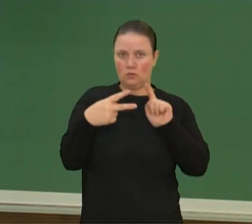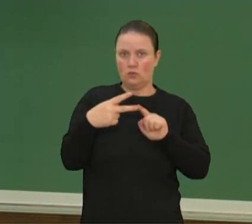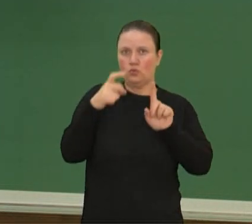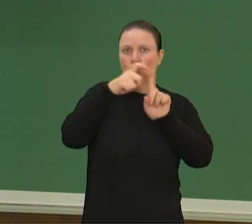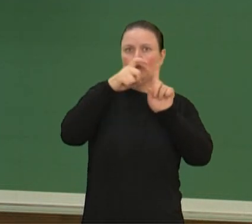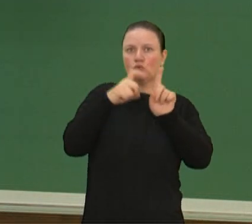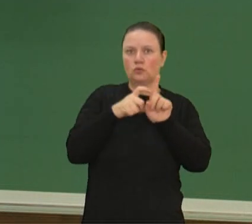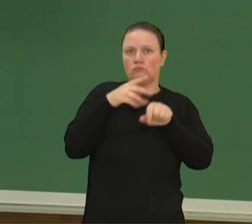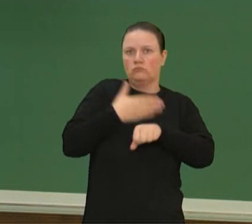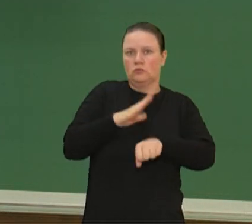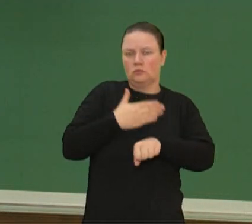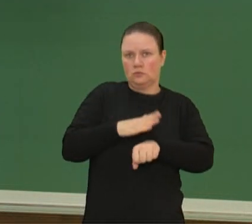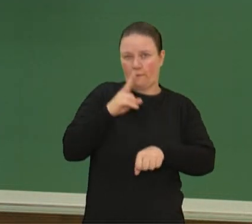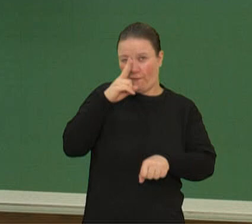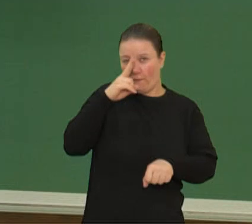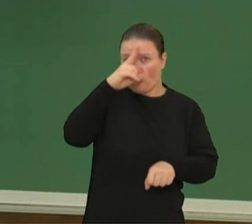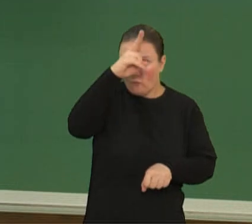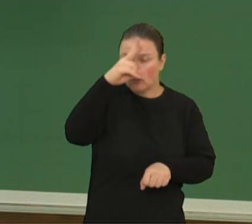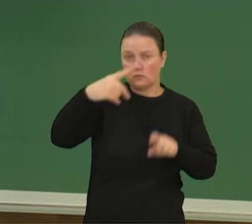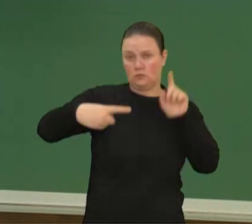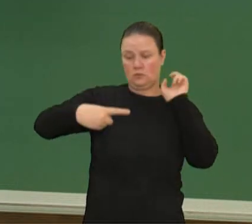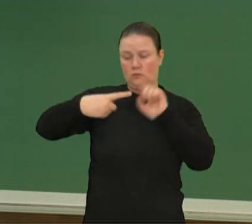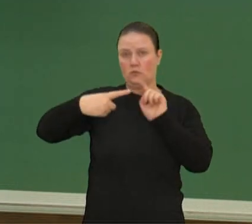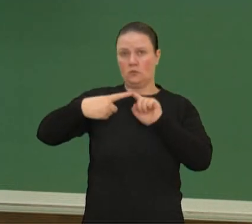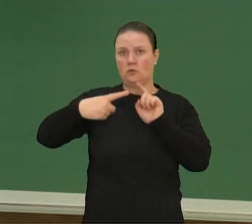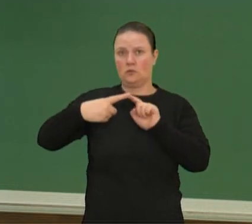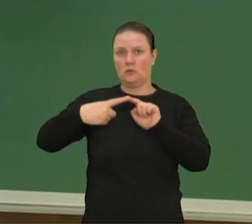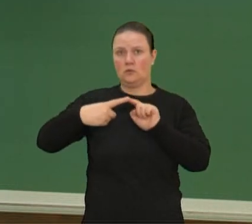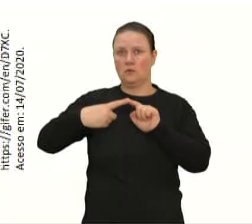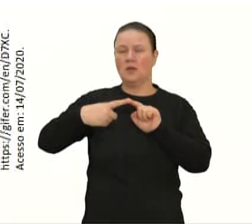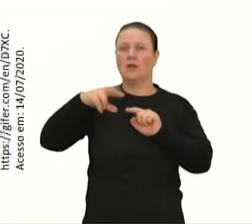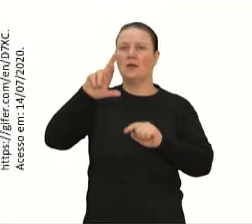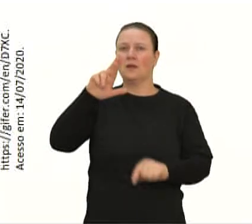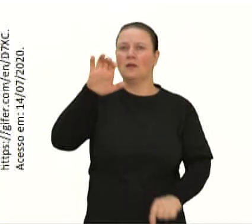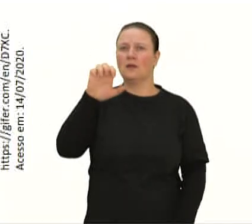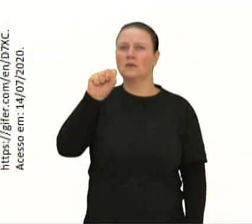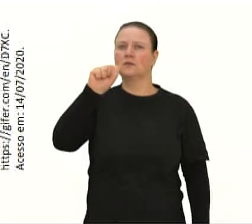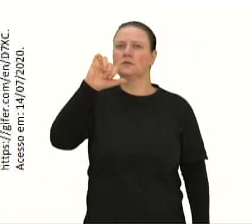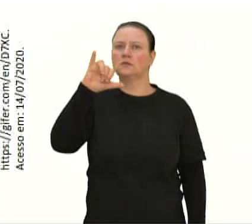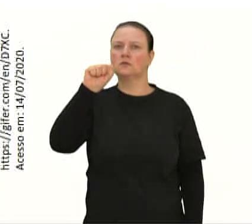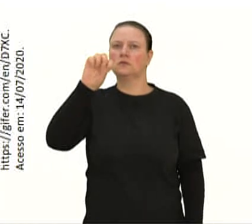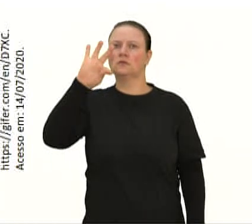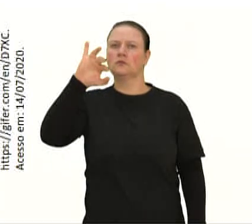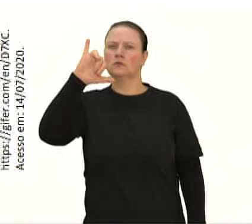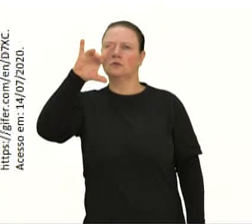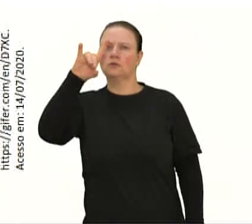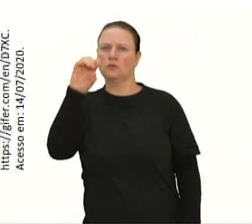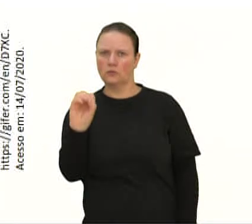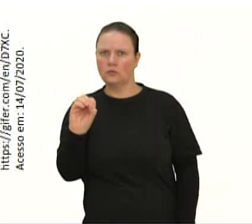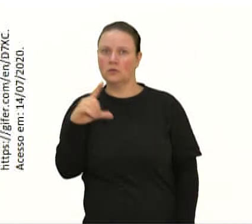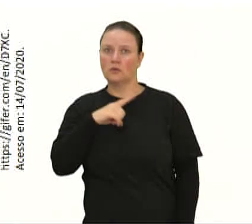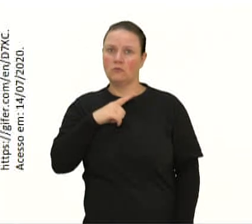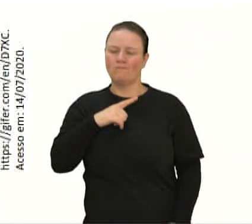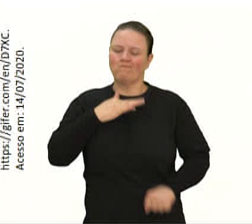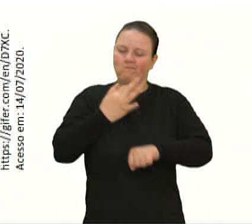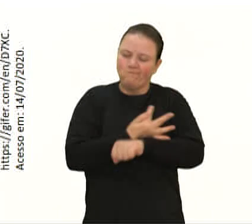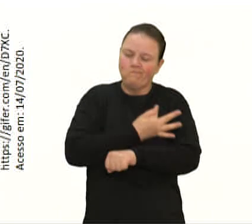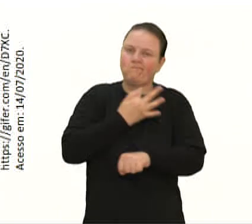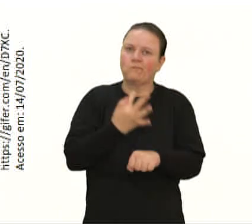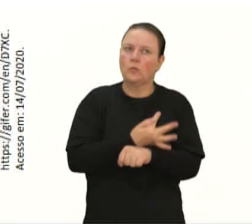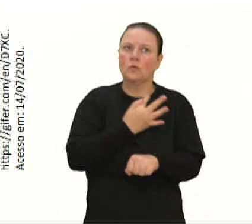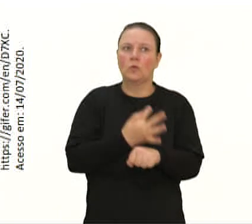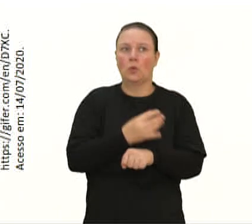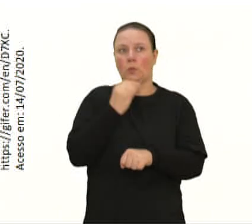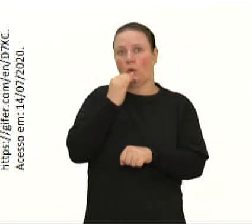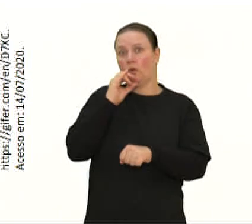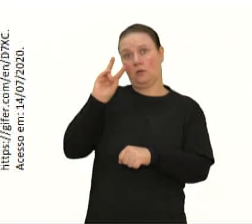para a força. O primeiro deles, eles chamam de treinamento resistido. Qualquer tipo de exercício contra uma resistência. Como exemplo, nós